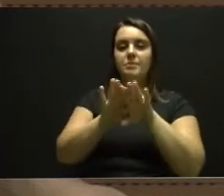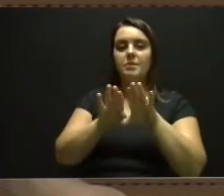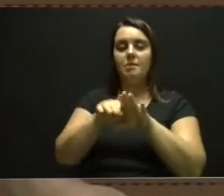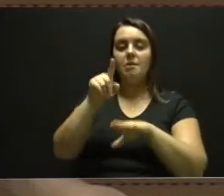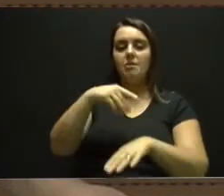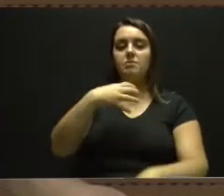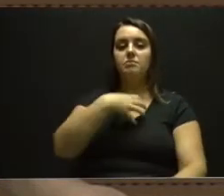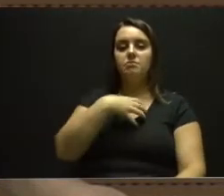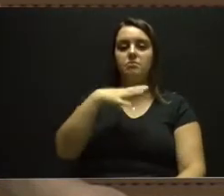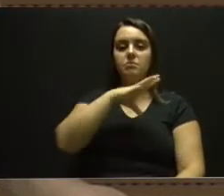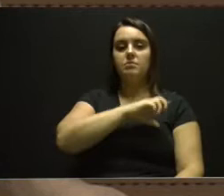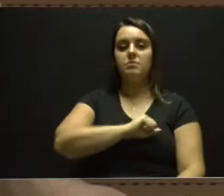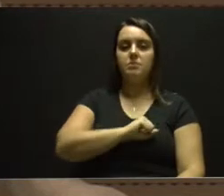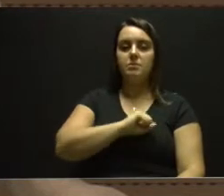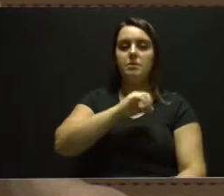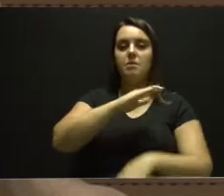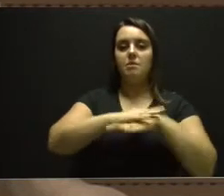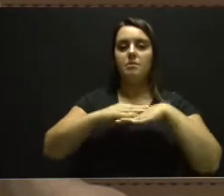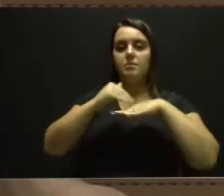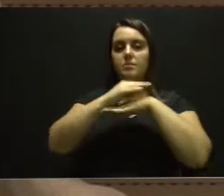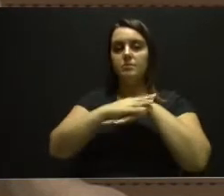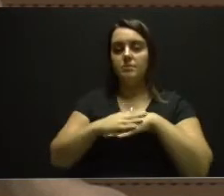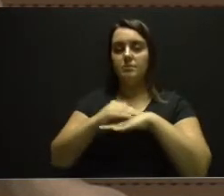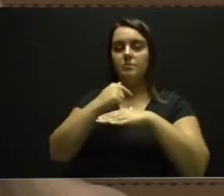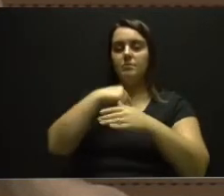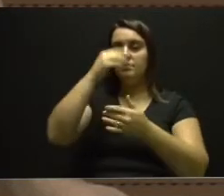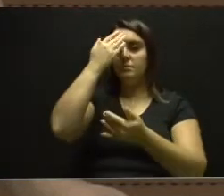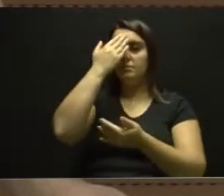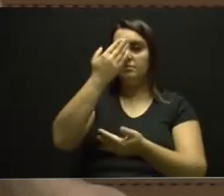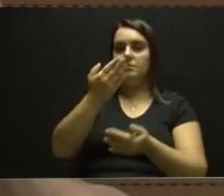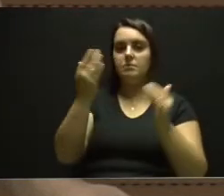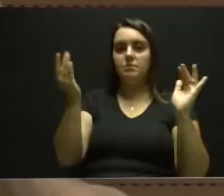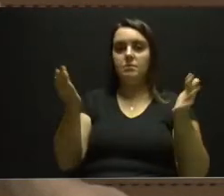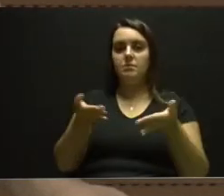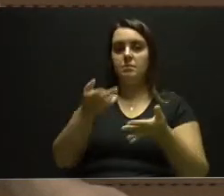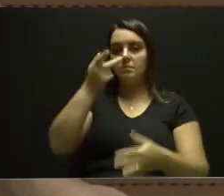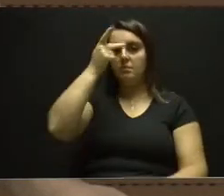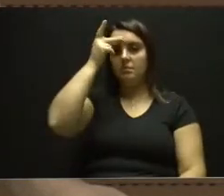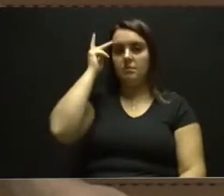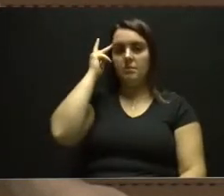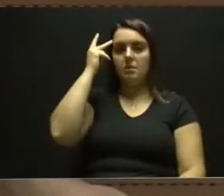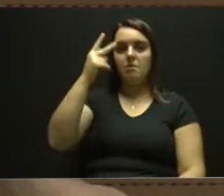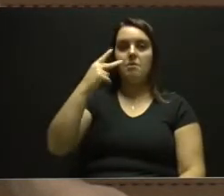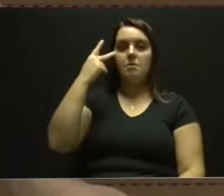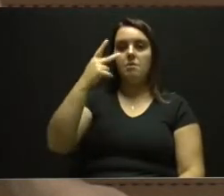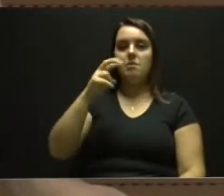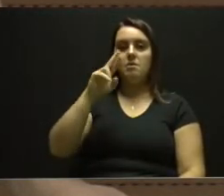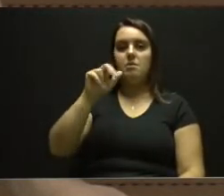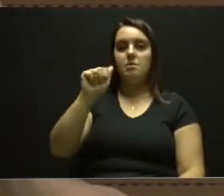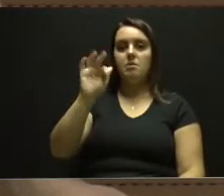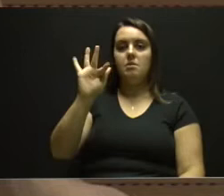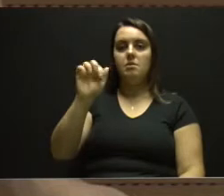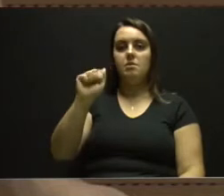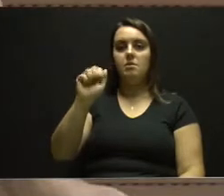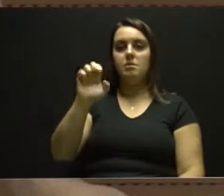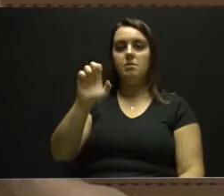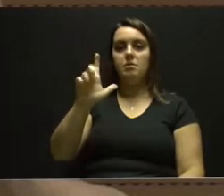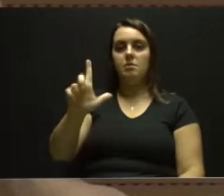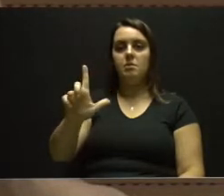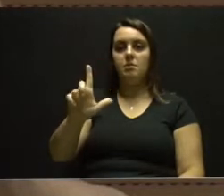carinho né eu agradeço hoje a pessoa do vereador rafael na qual eu